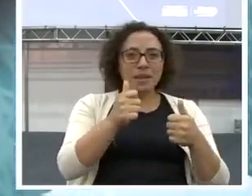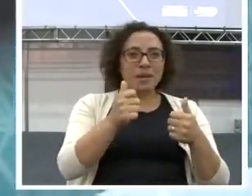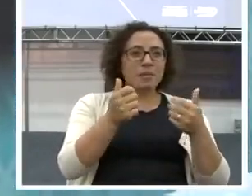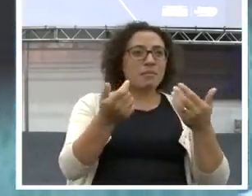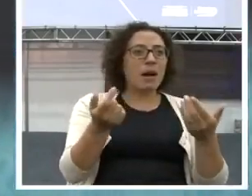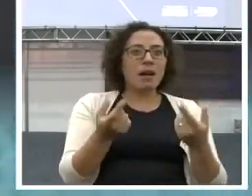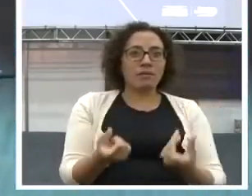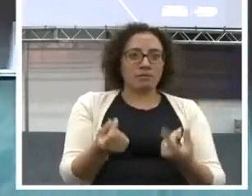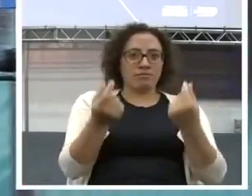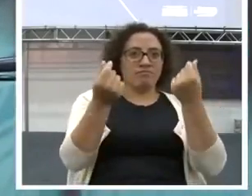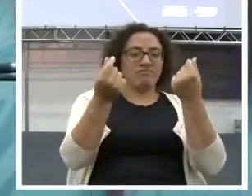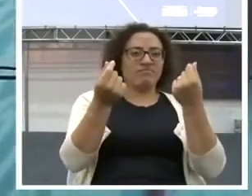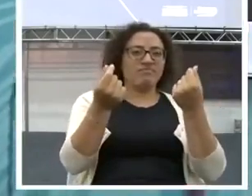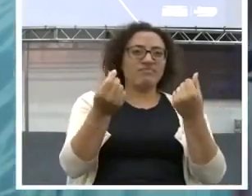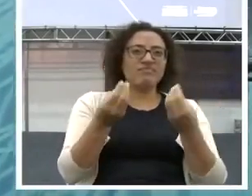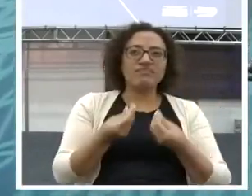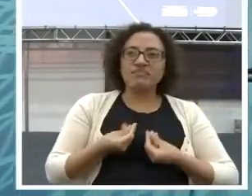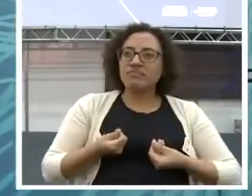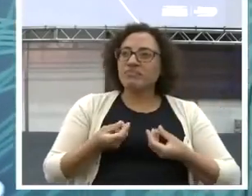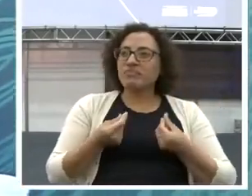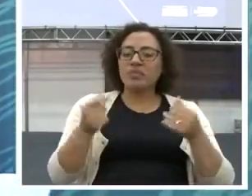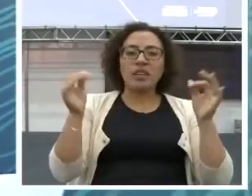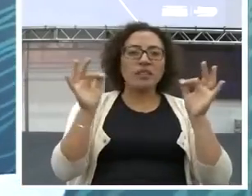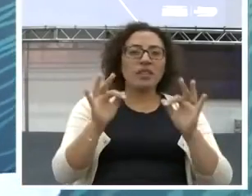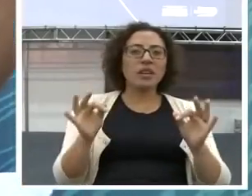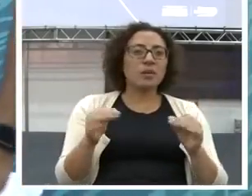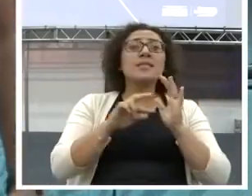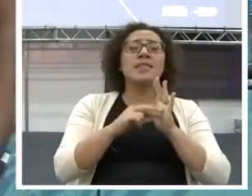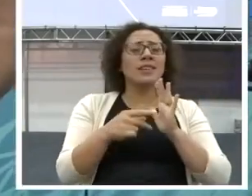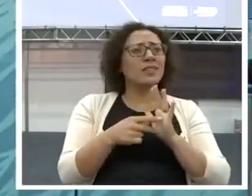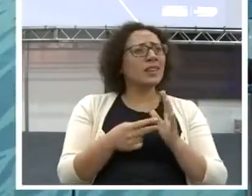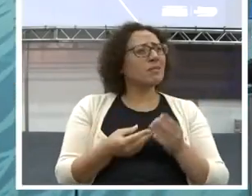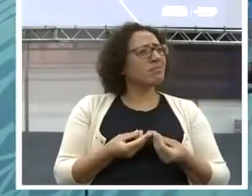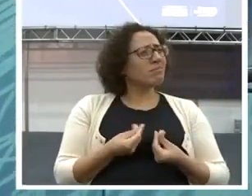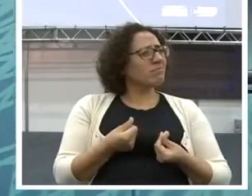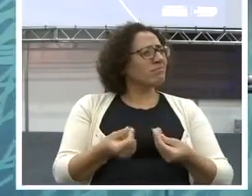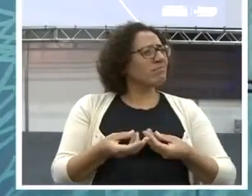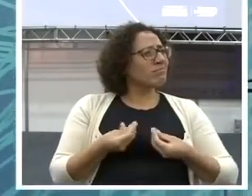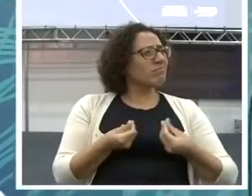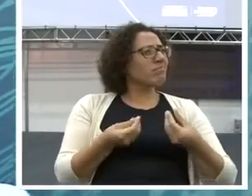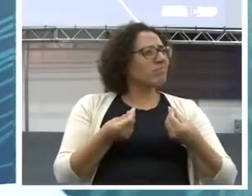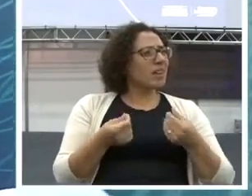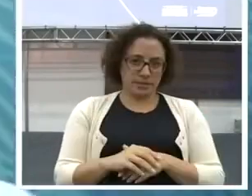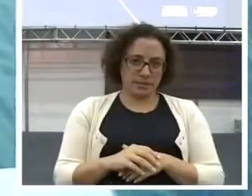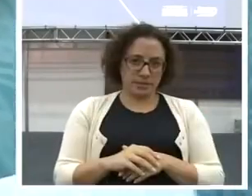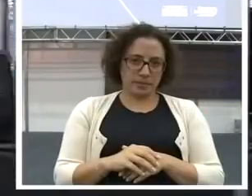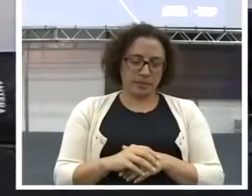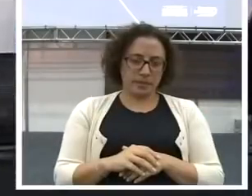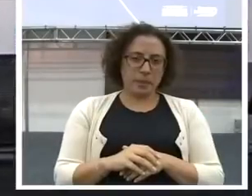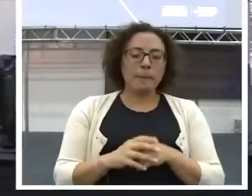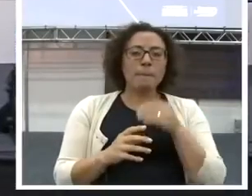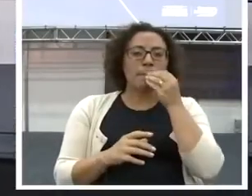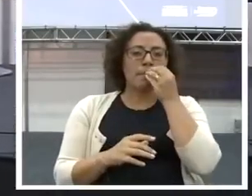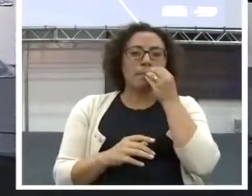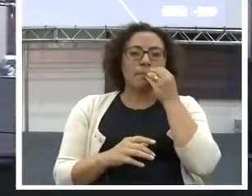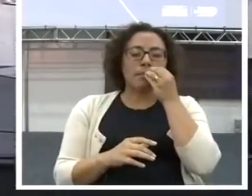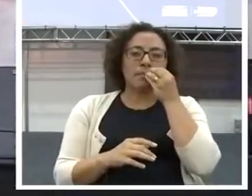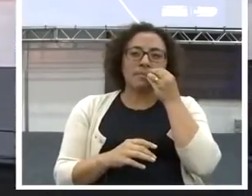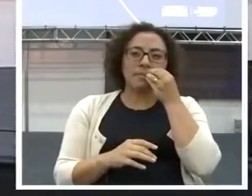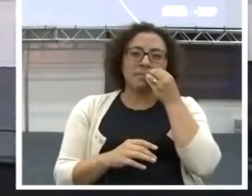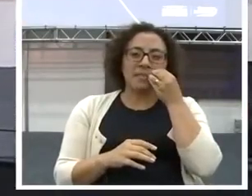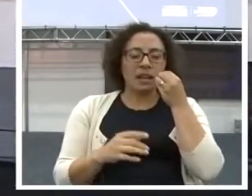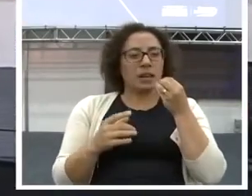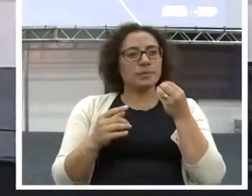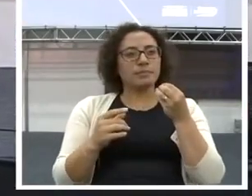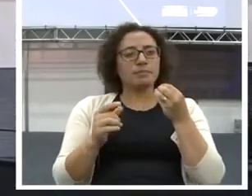porque conseguiu algo que ela não sabia o que era. Por isso é necessário o conhecimento. A maior palavra para